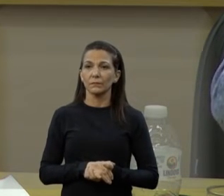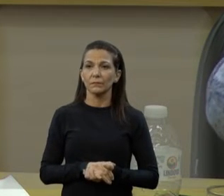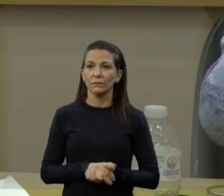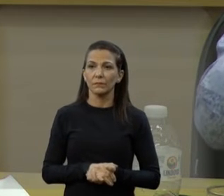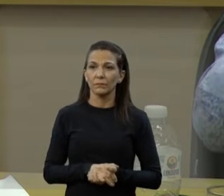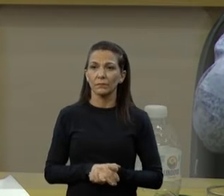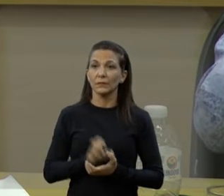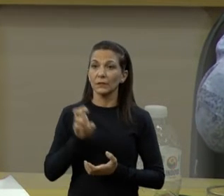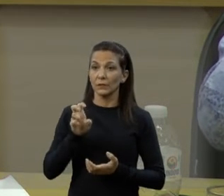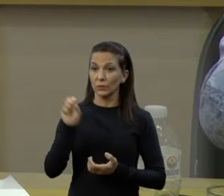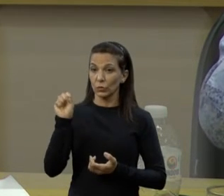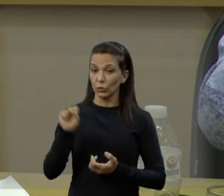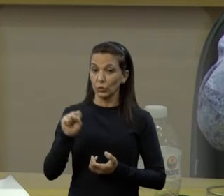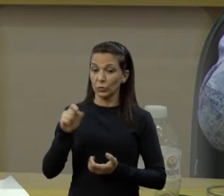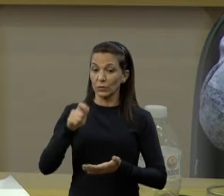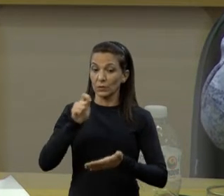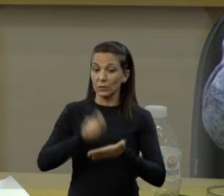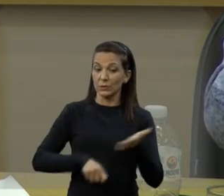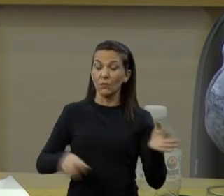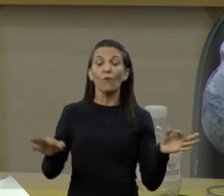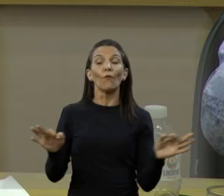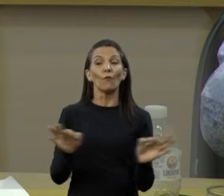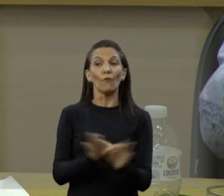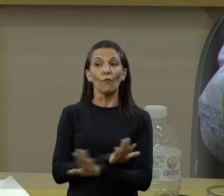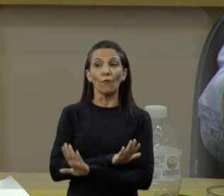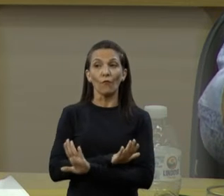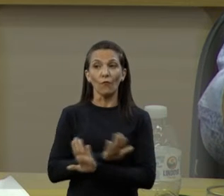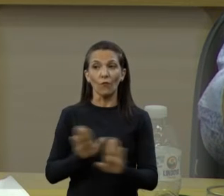15 segundos vai encerrar inscrição